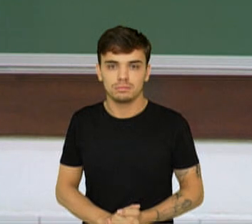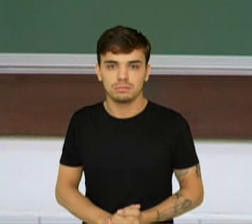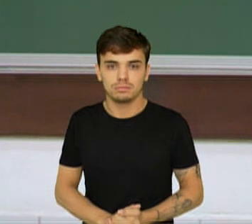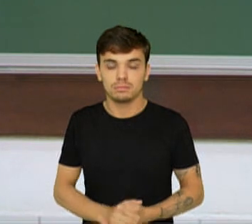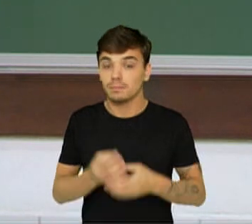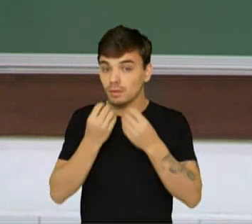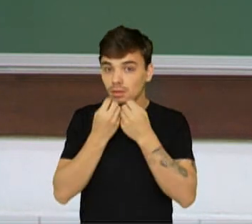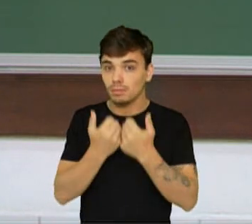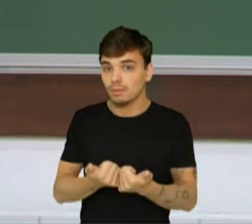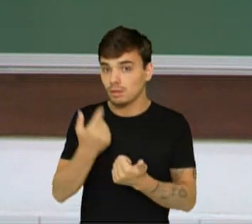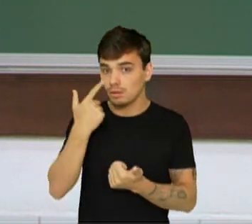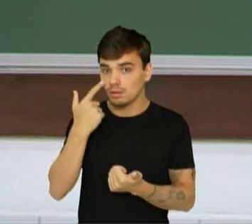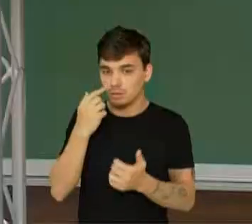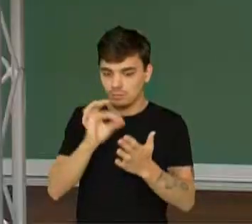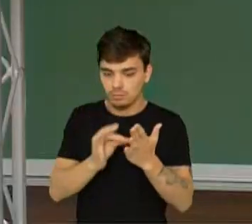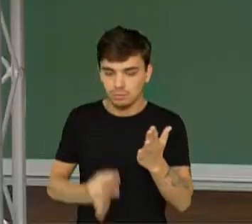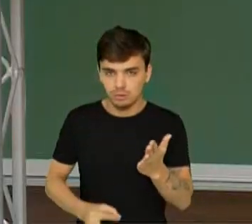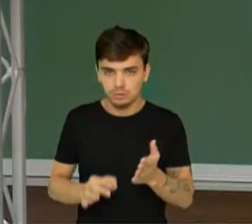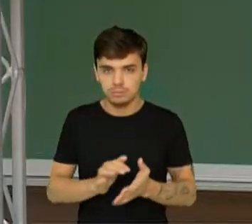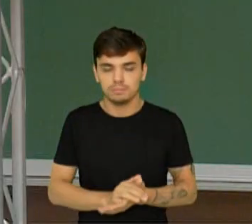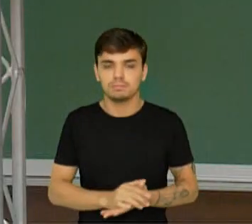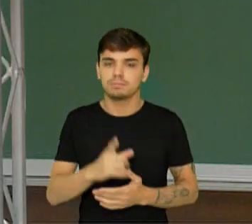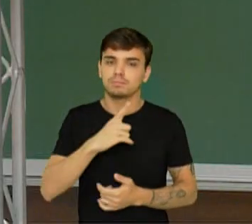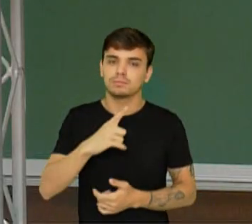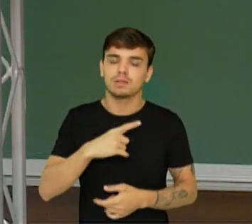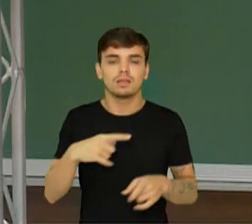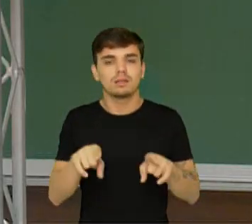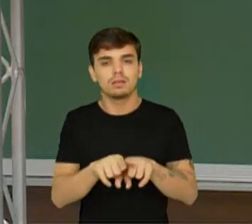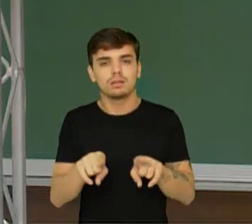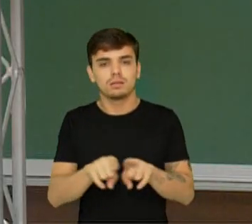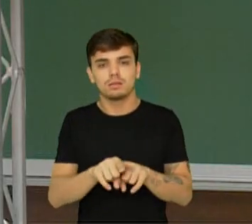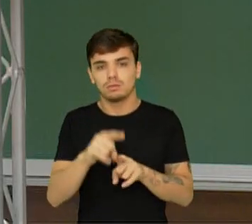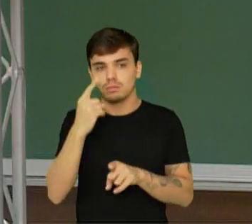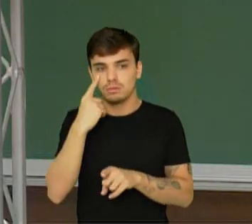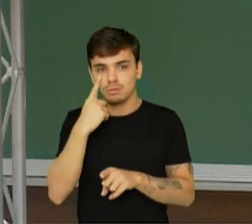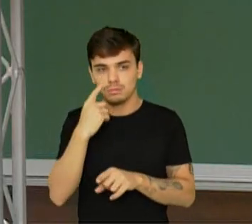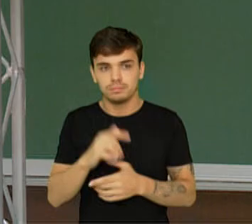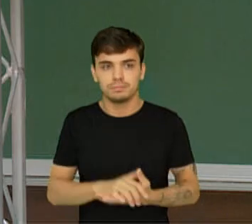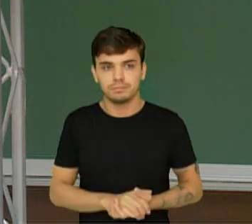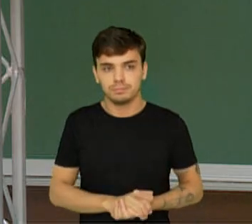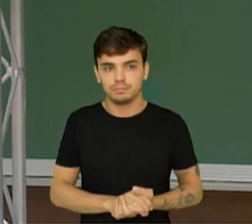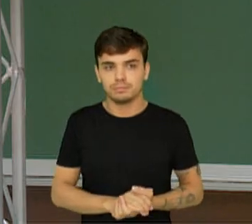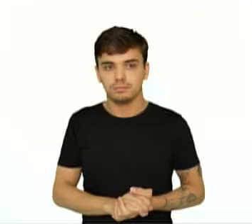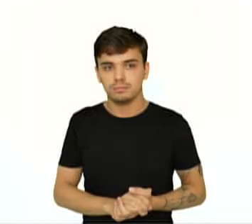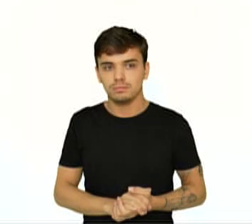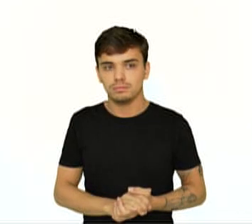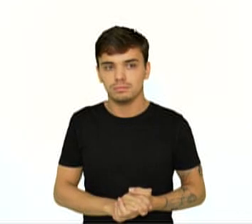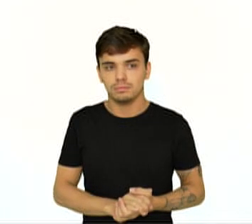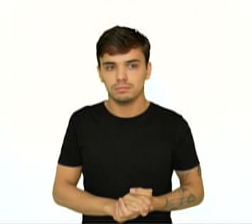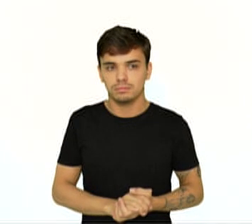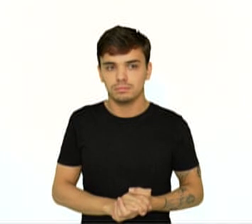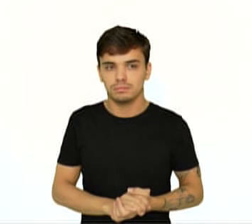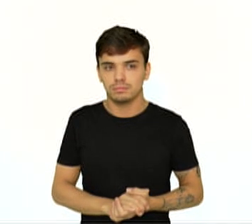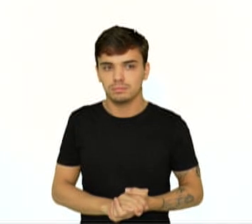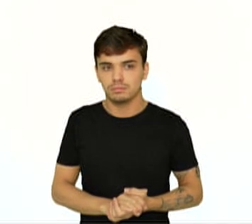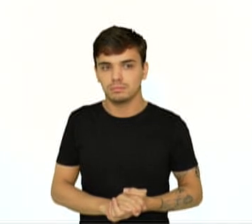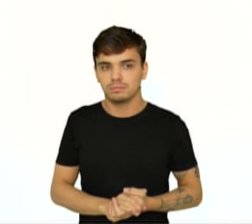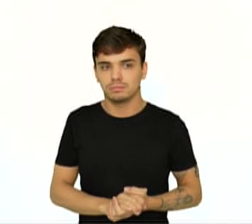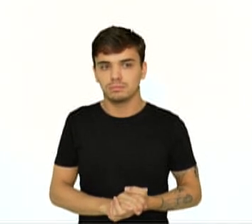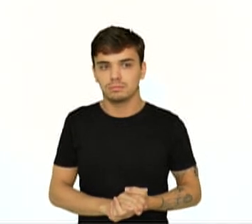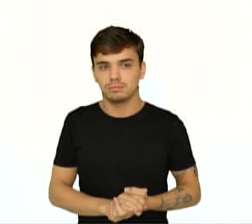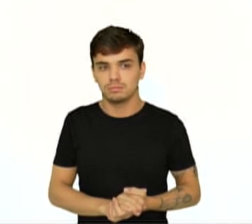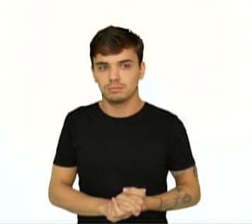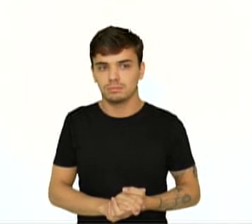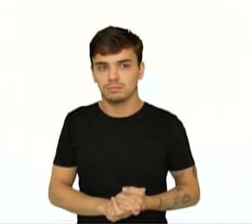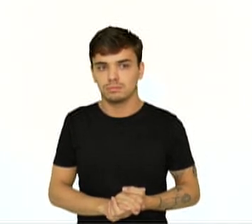Muy bien, vamos a corrigir. Tenemos entonces acá, en la A, ella siempre me da